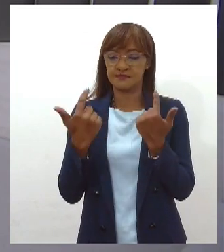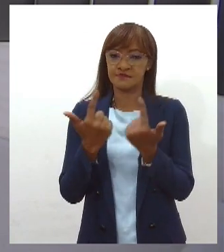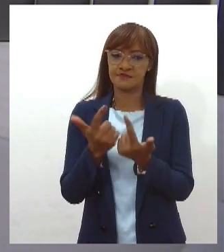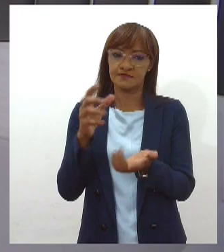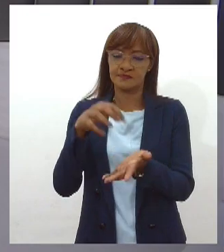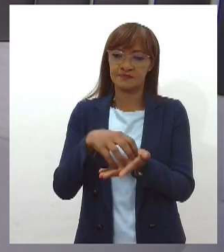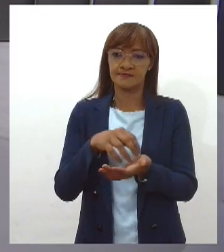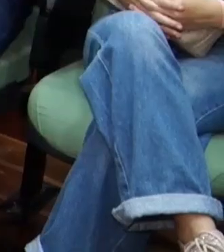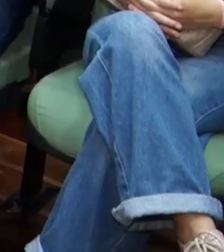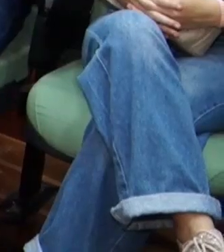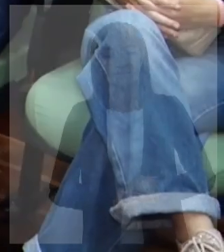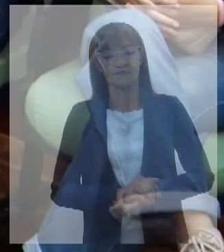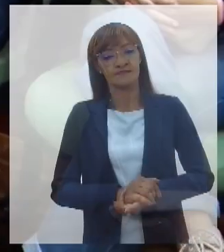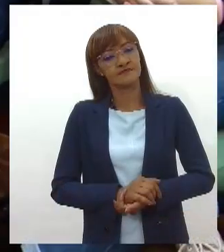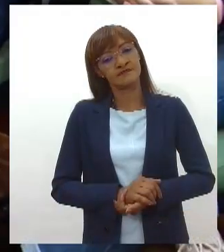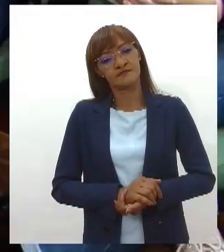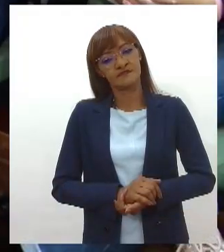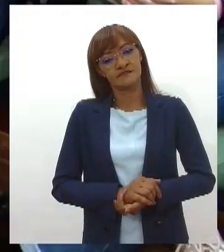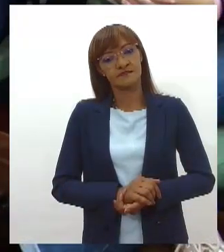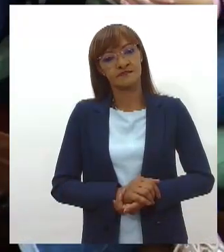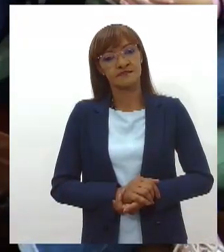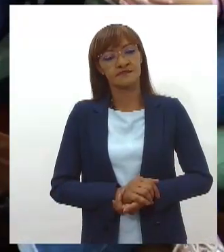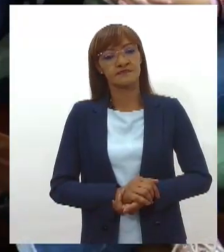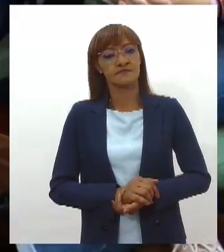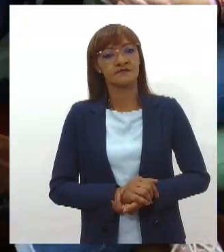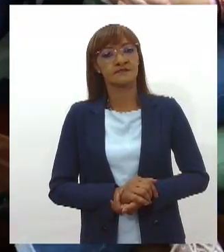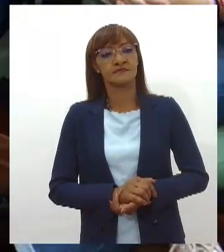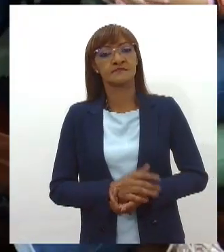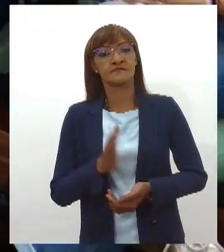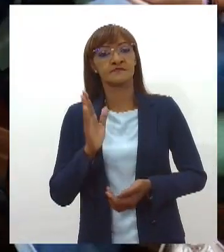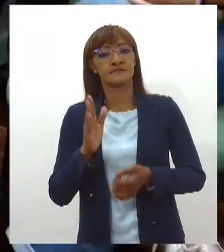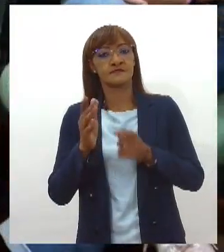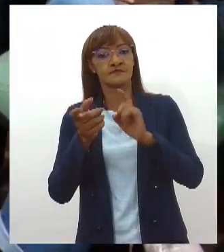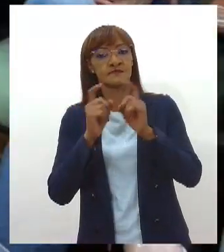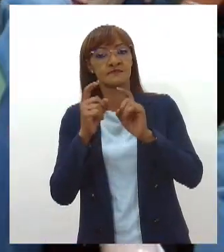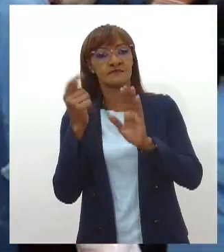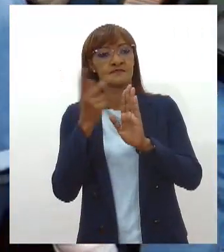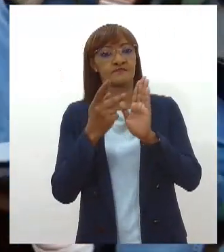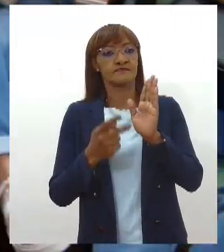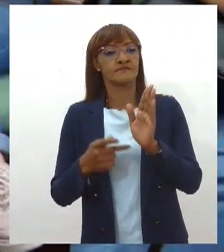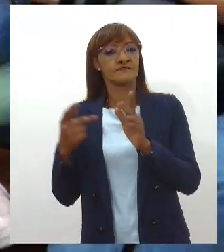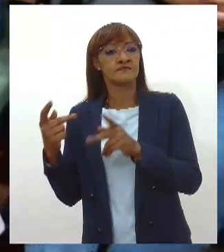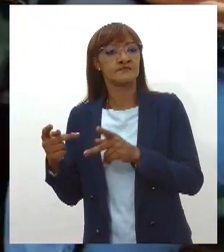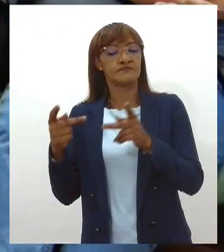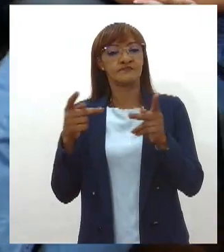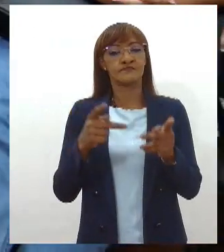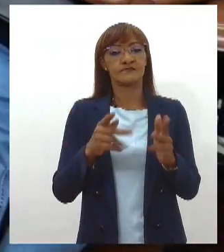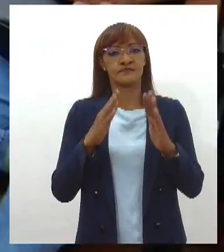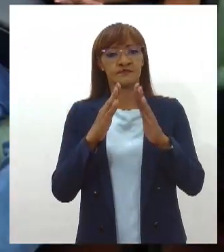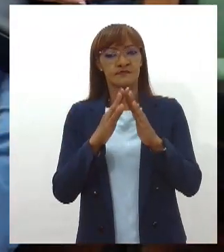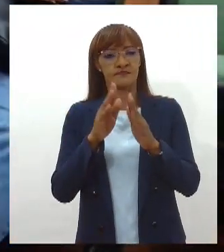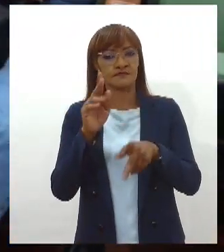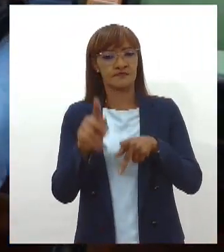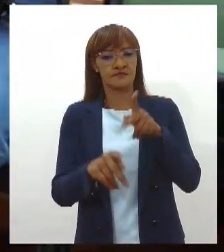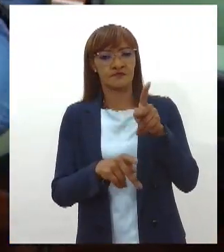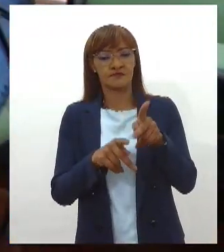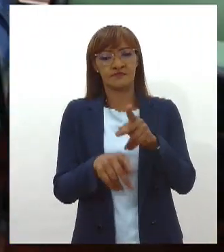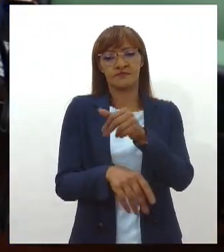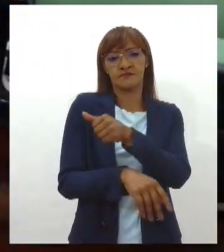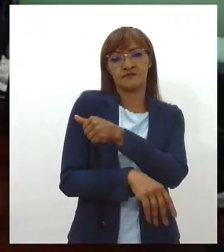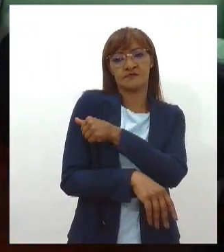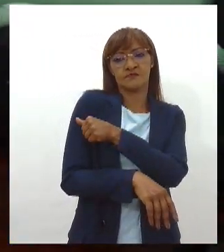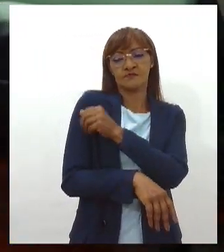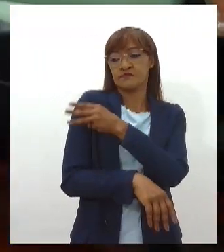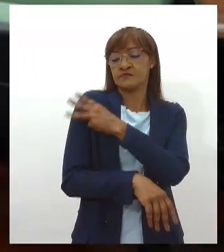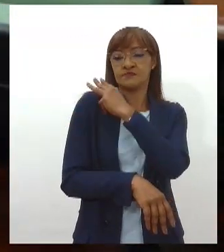Sergipe. Nesta edição do projeto Visita à Casa do Povo, estudantes do terceiro ano do